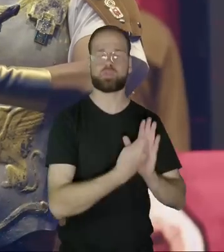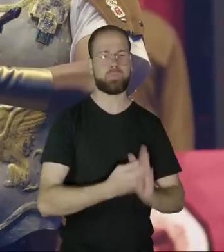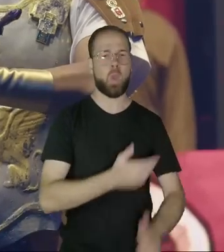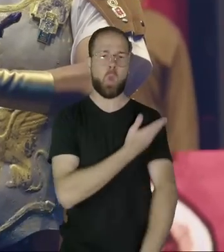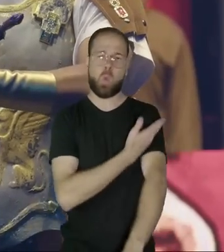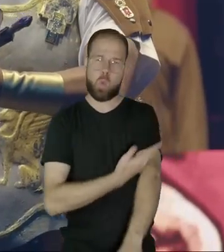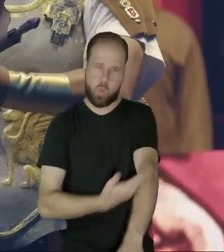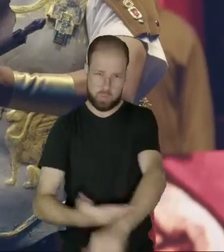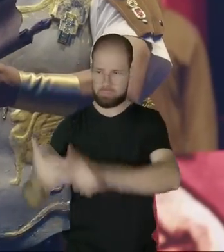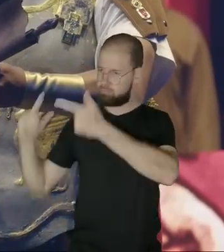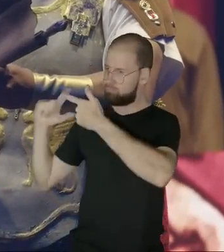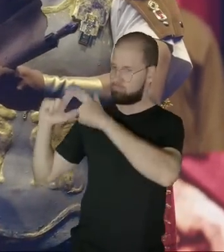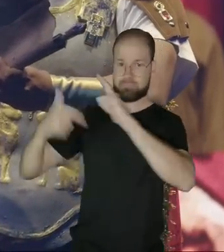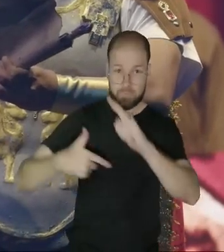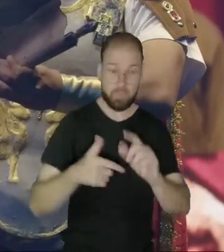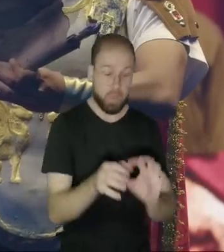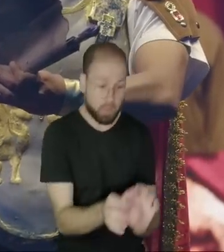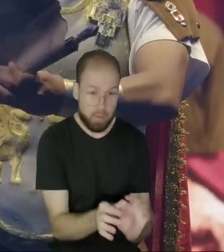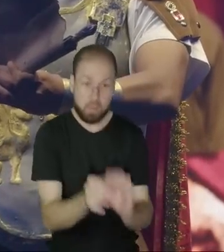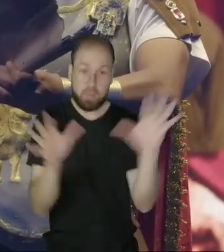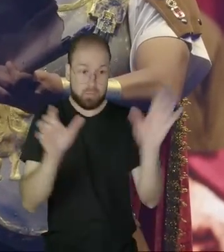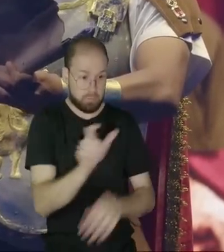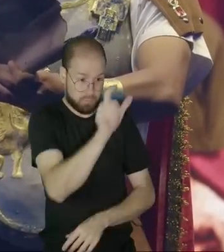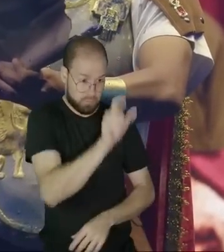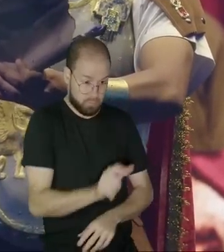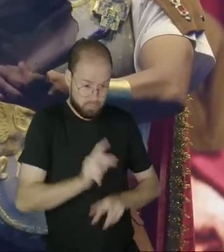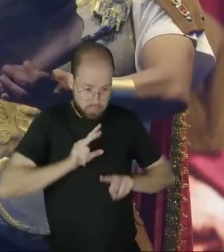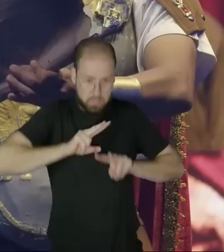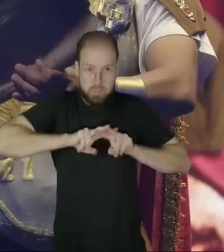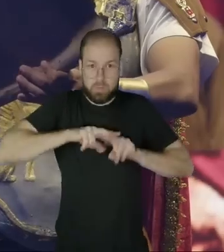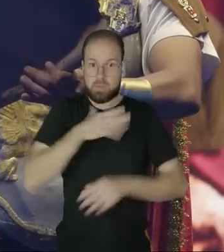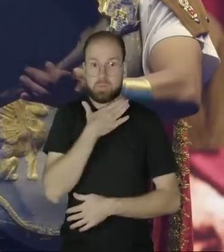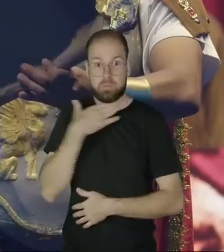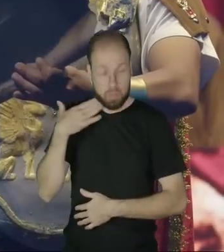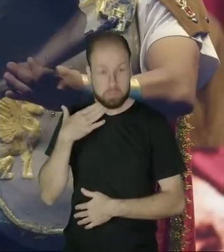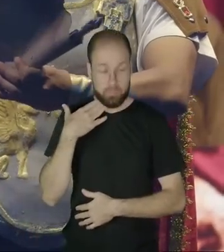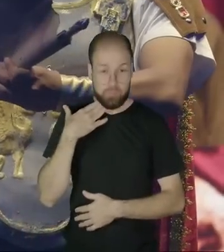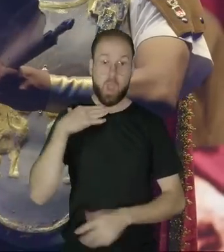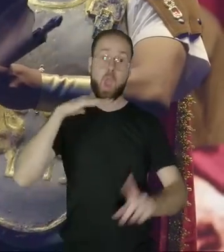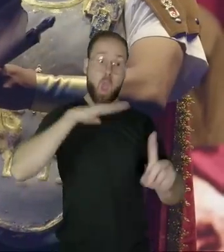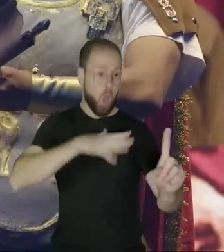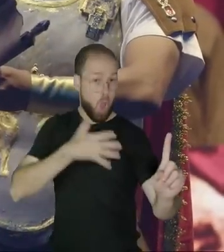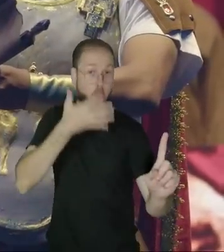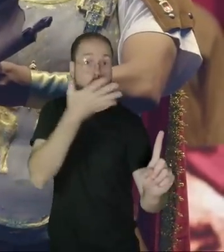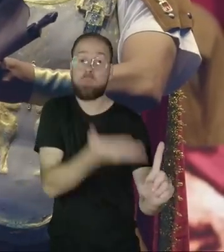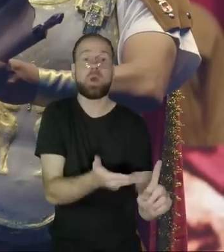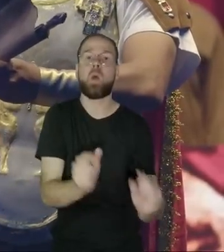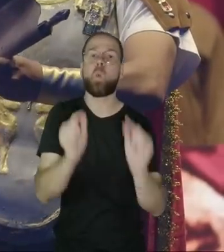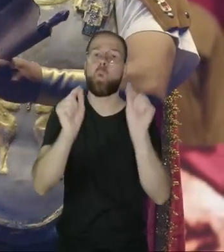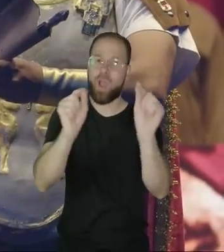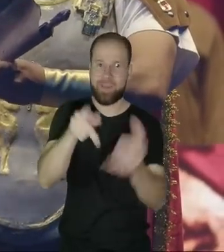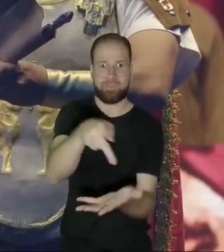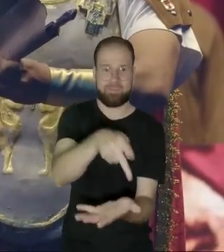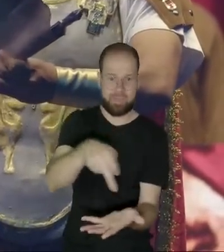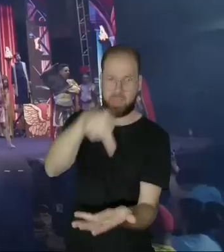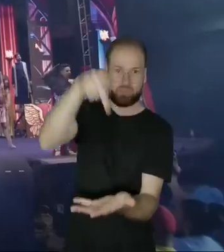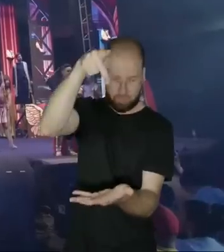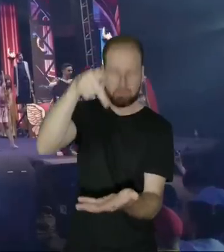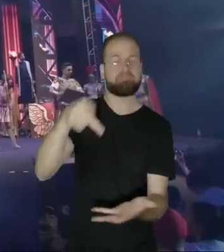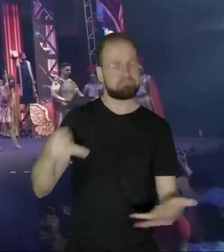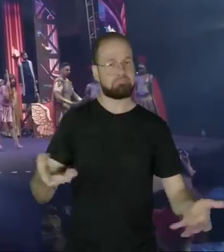de libertar um prisioneiro sentenciado à morte, em homenagem à sua Páscoa, deve